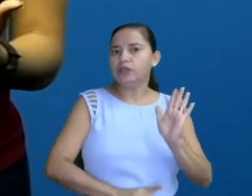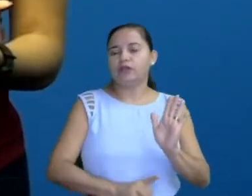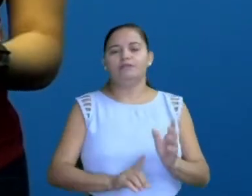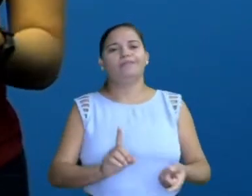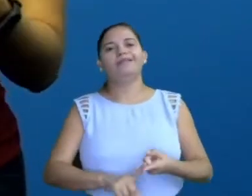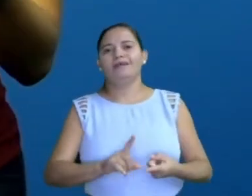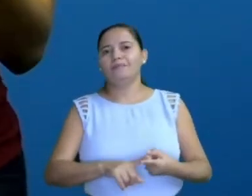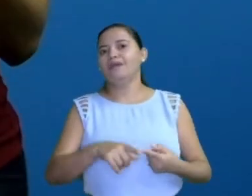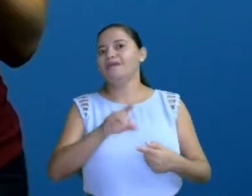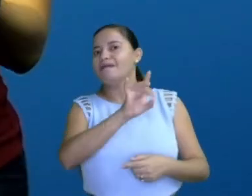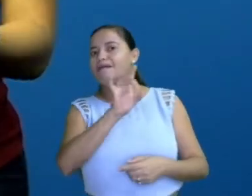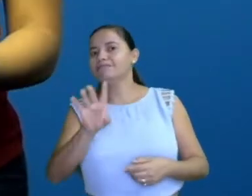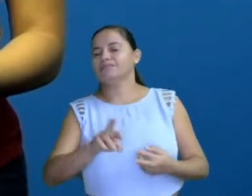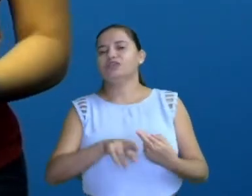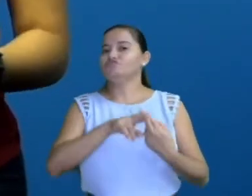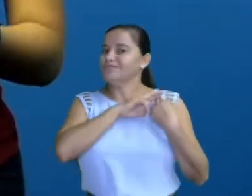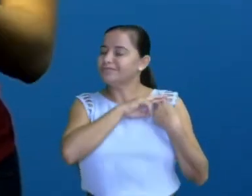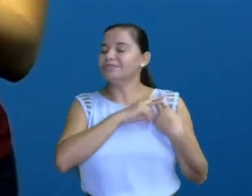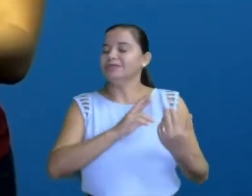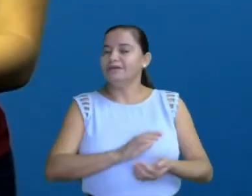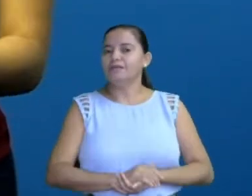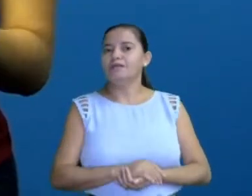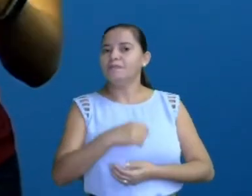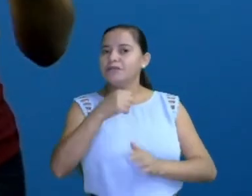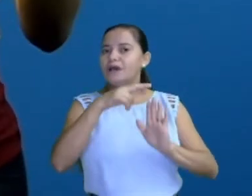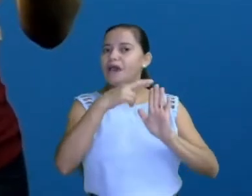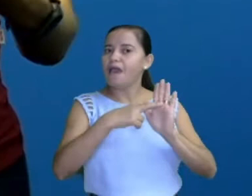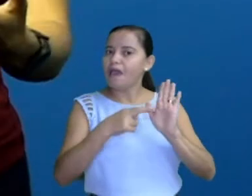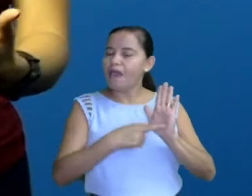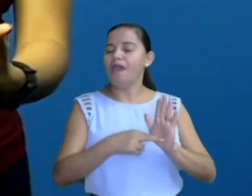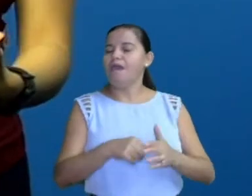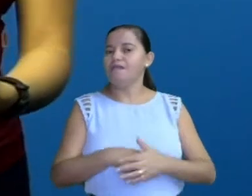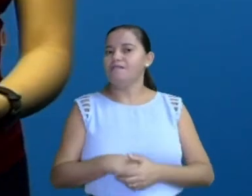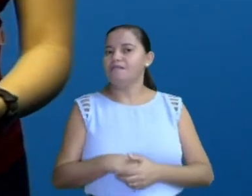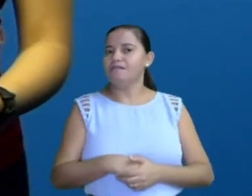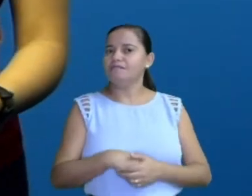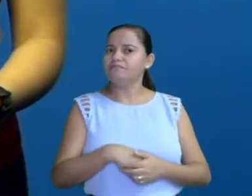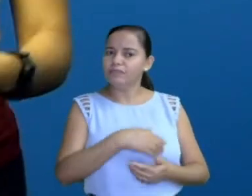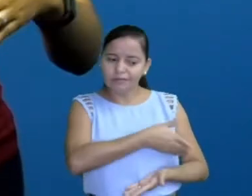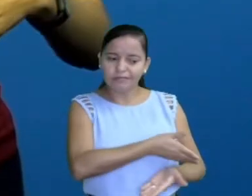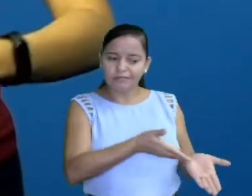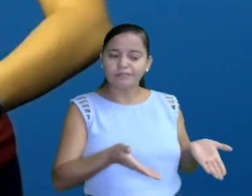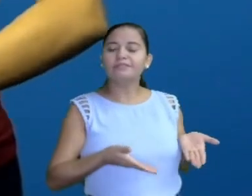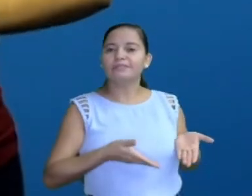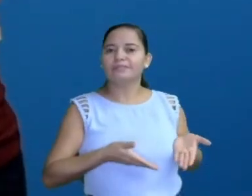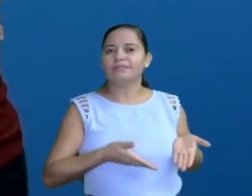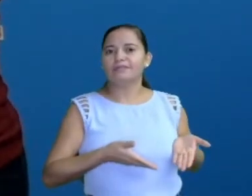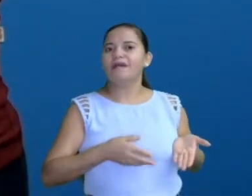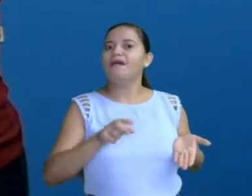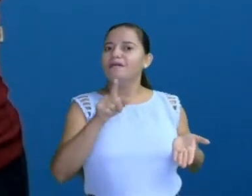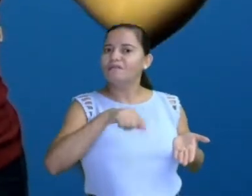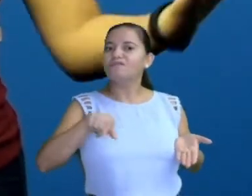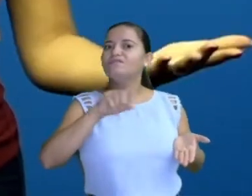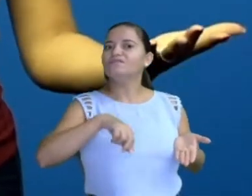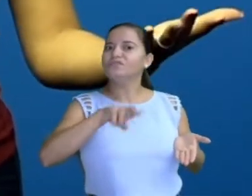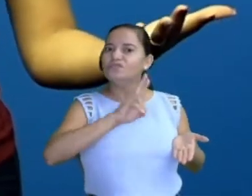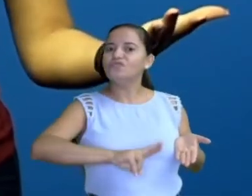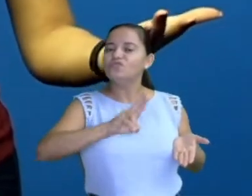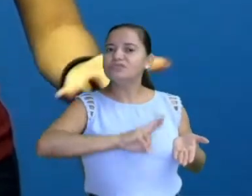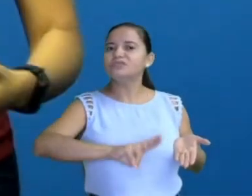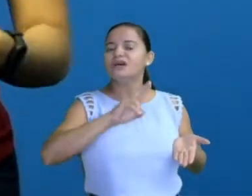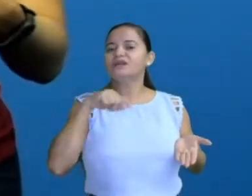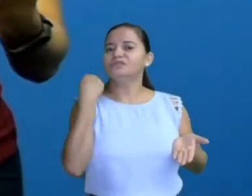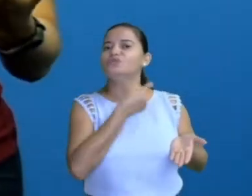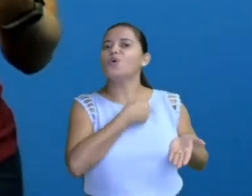nossos espaços onde temos que ter regras, limites e respeito por aquilo que está ali, até porque é de uso de todo